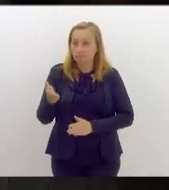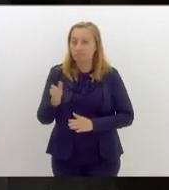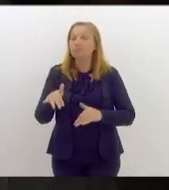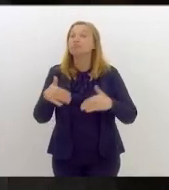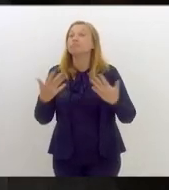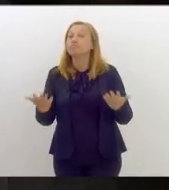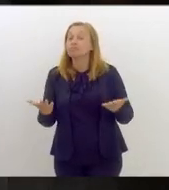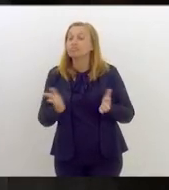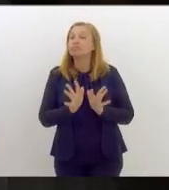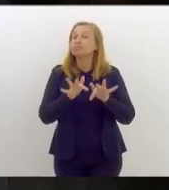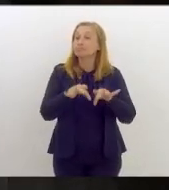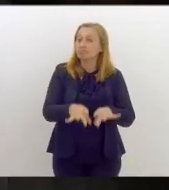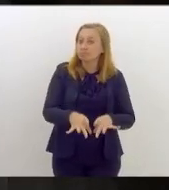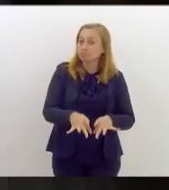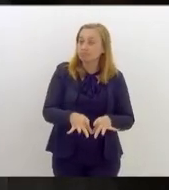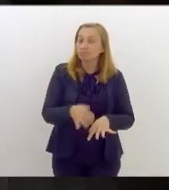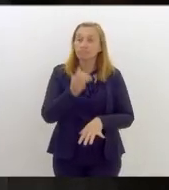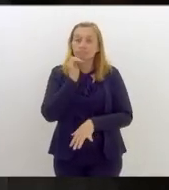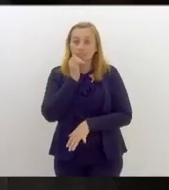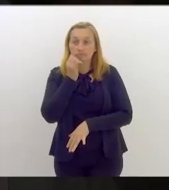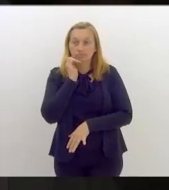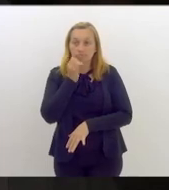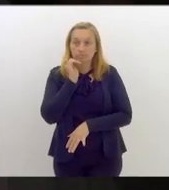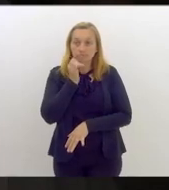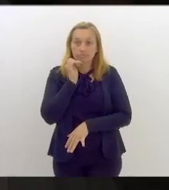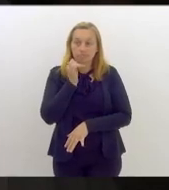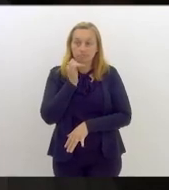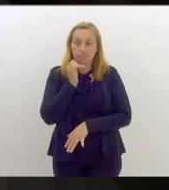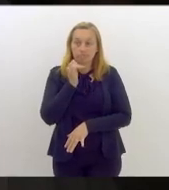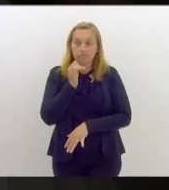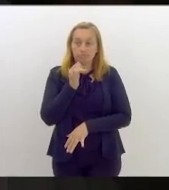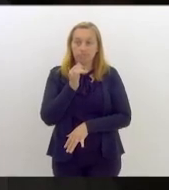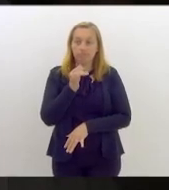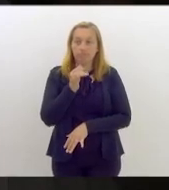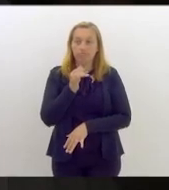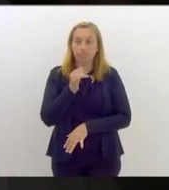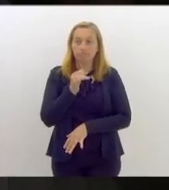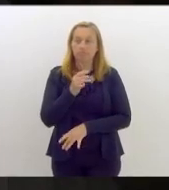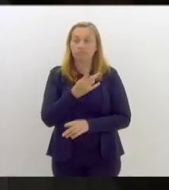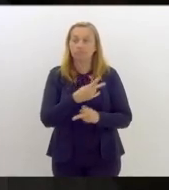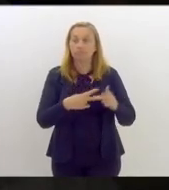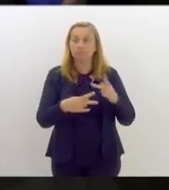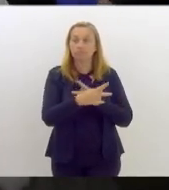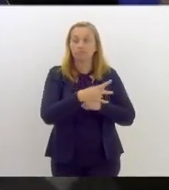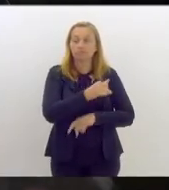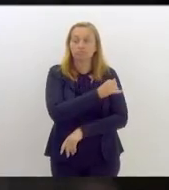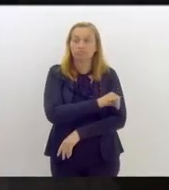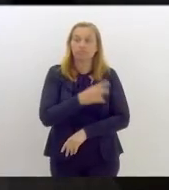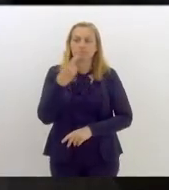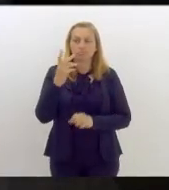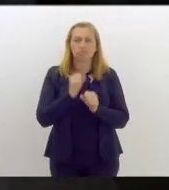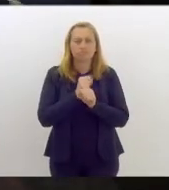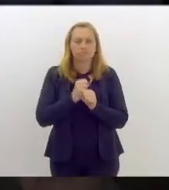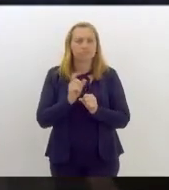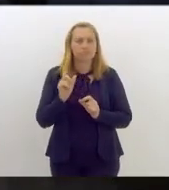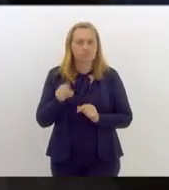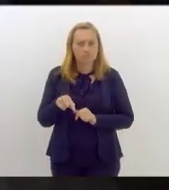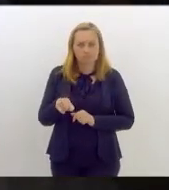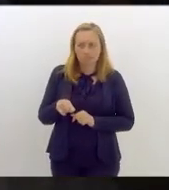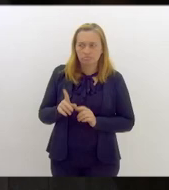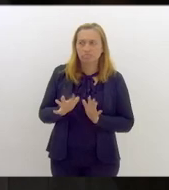que concluiu o relatório do Rio Previdência. Tem 2 anos, não tem?